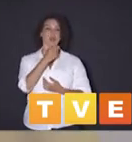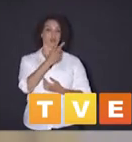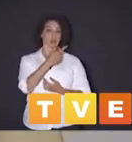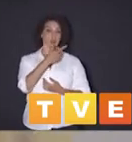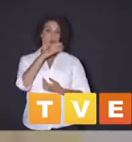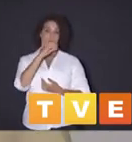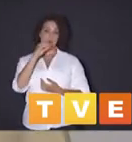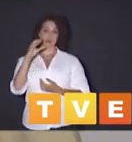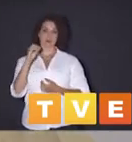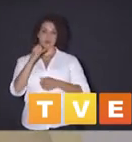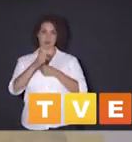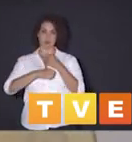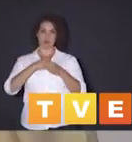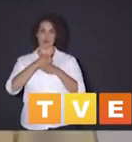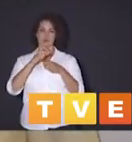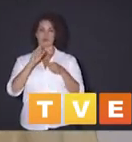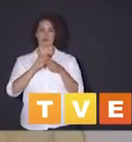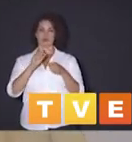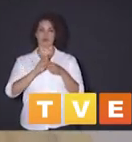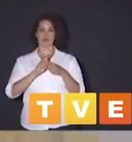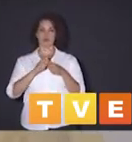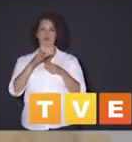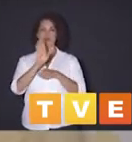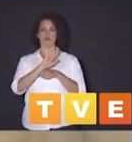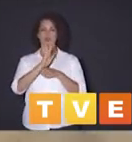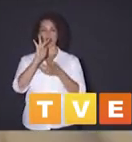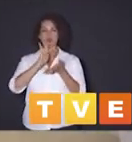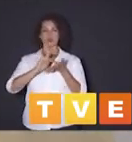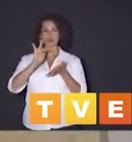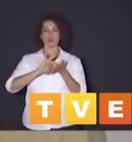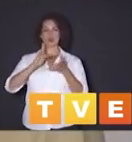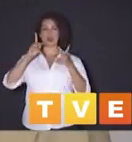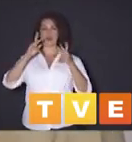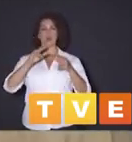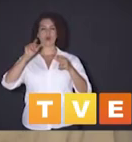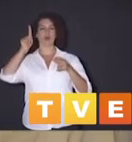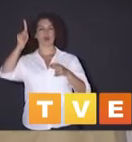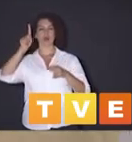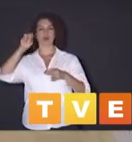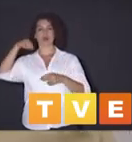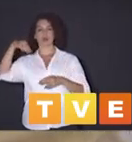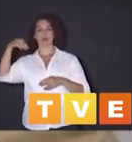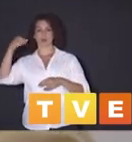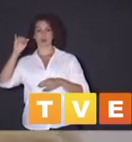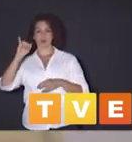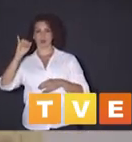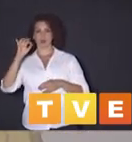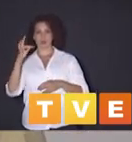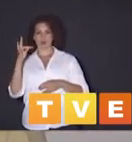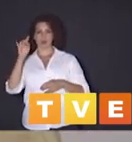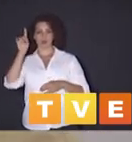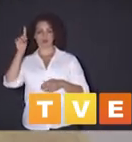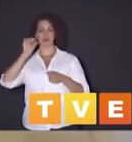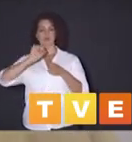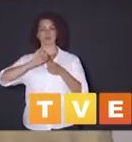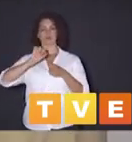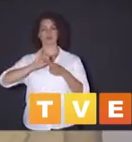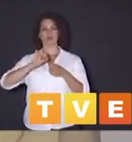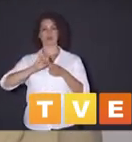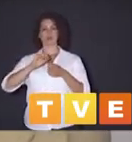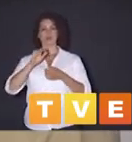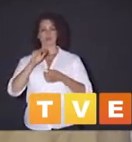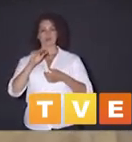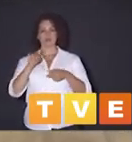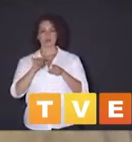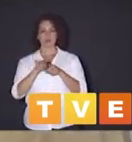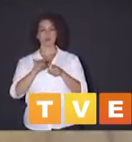servidor de vídeo digital foi mais ou menos na época que o pessoal de marketing desenvolveu os servidores de vídeo é que dão suporte ao jogo a